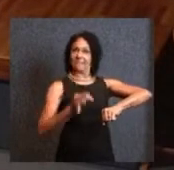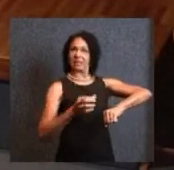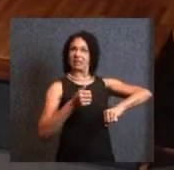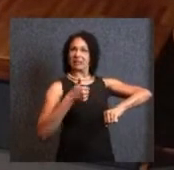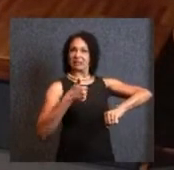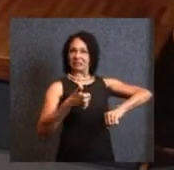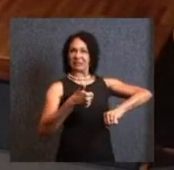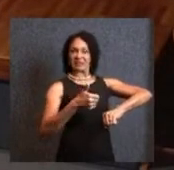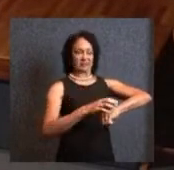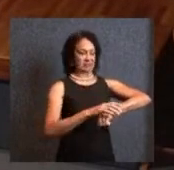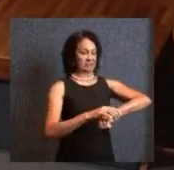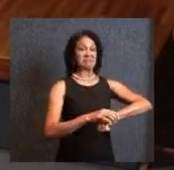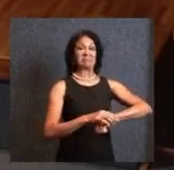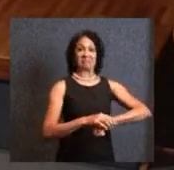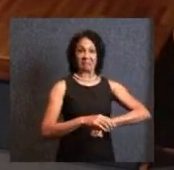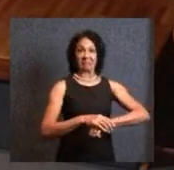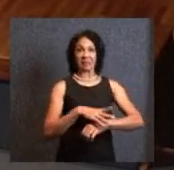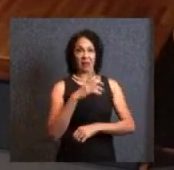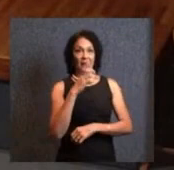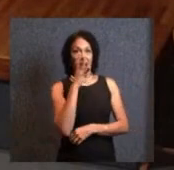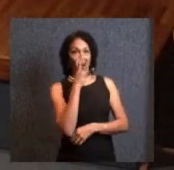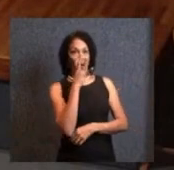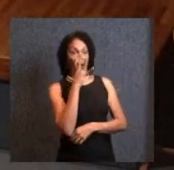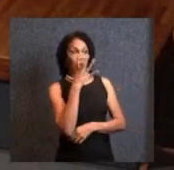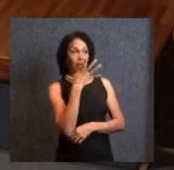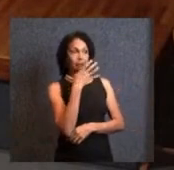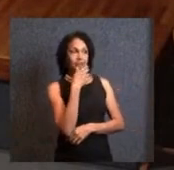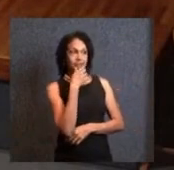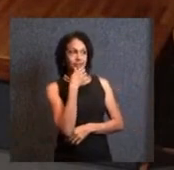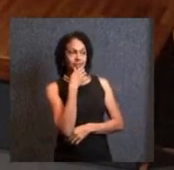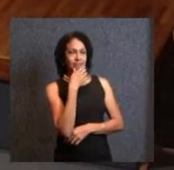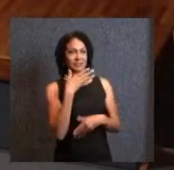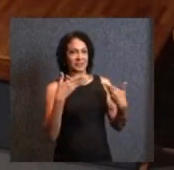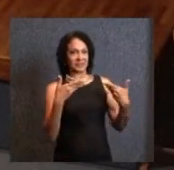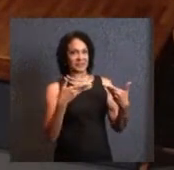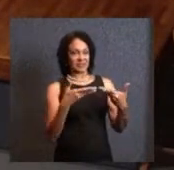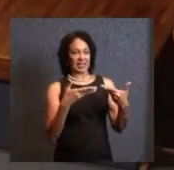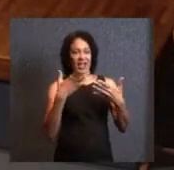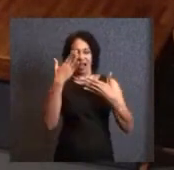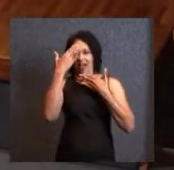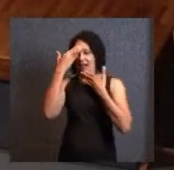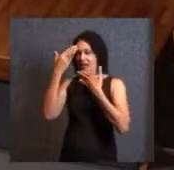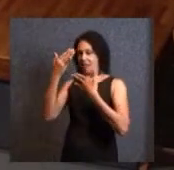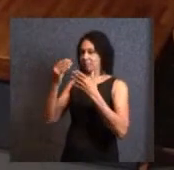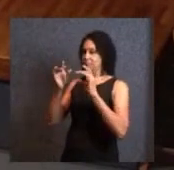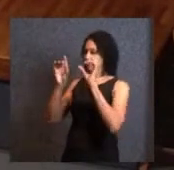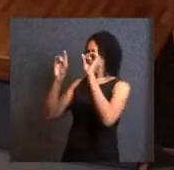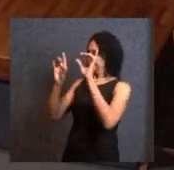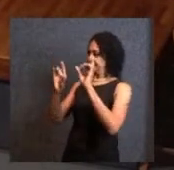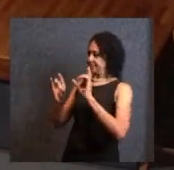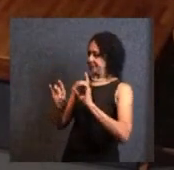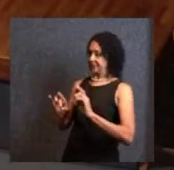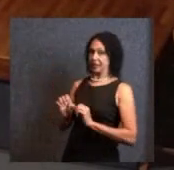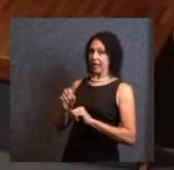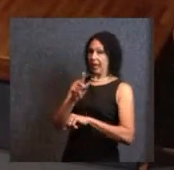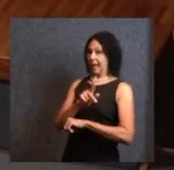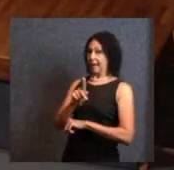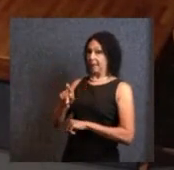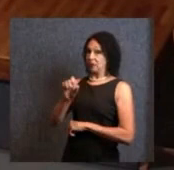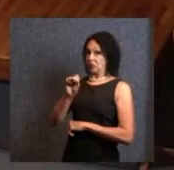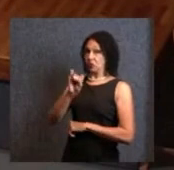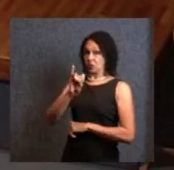certo. Eu quero fazer um agradecimento especial à Silvia Lima Vieira, desse